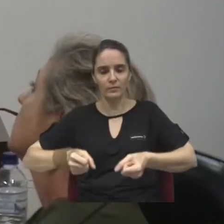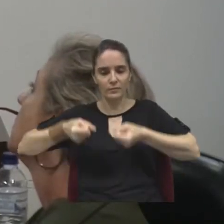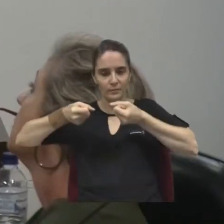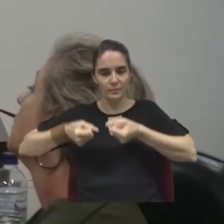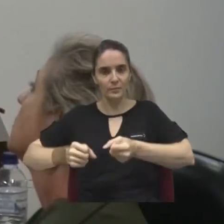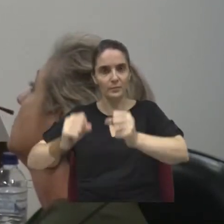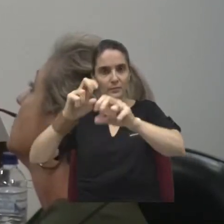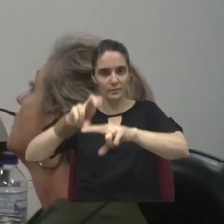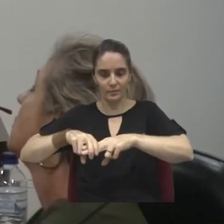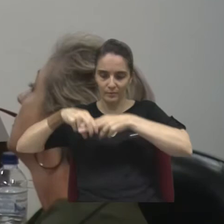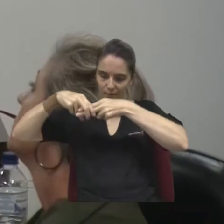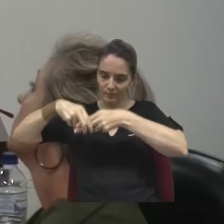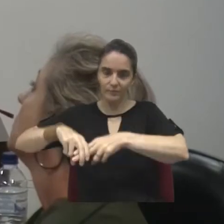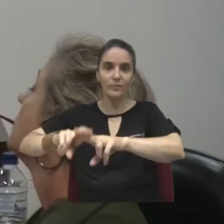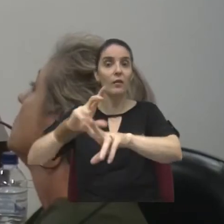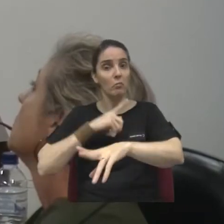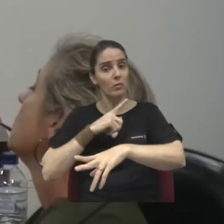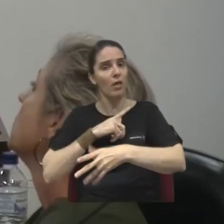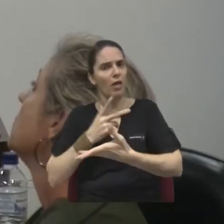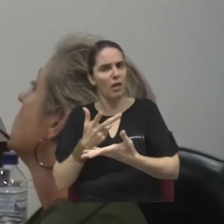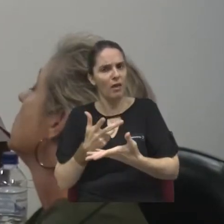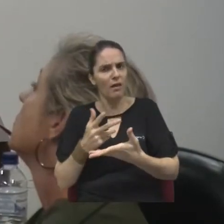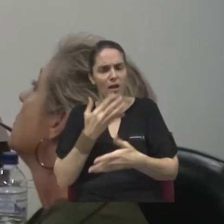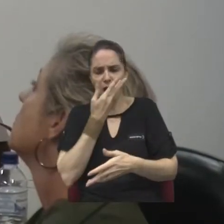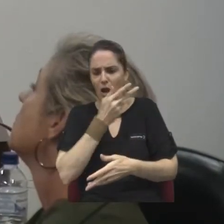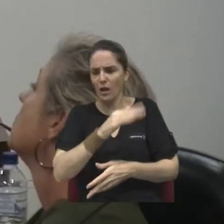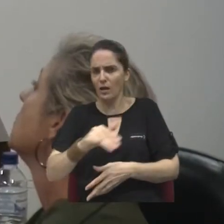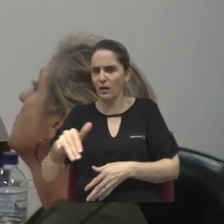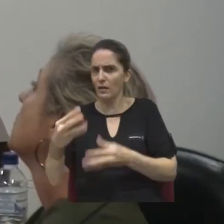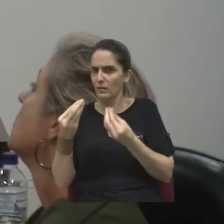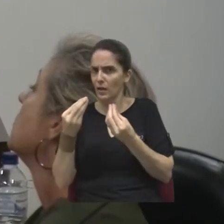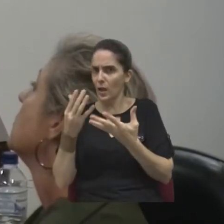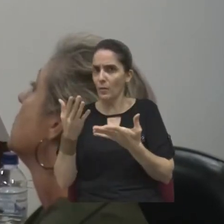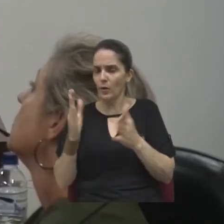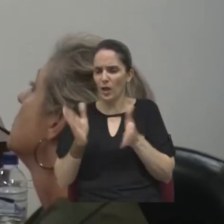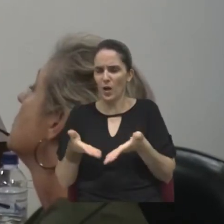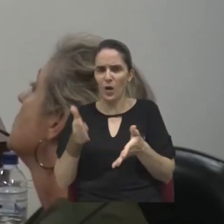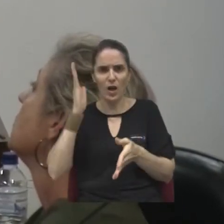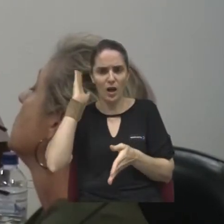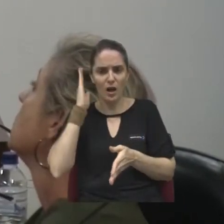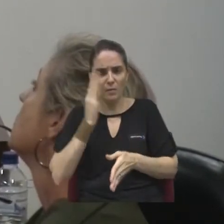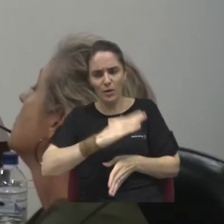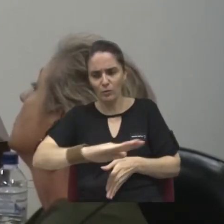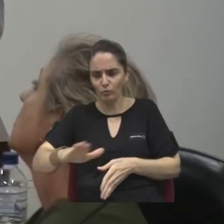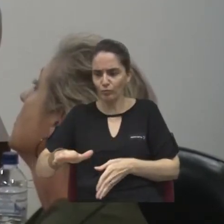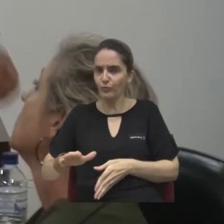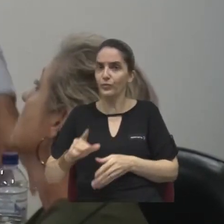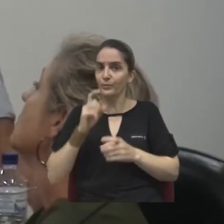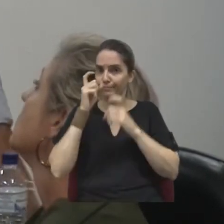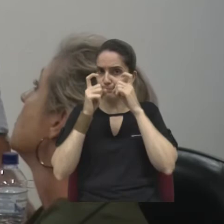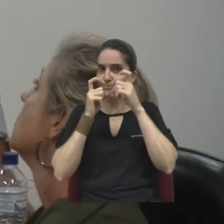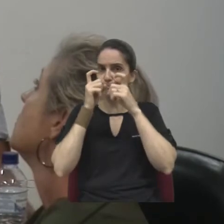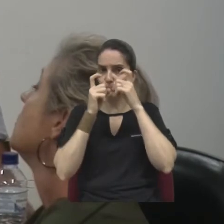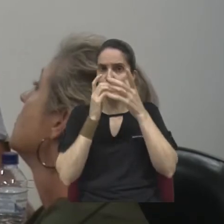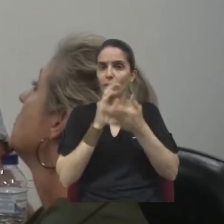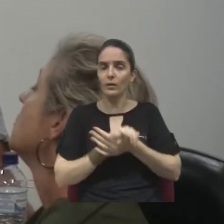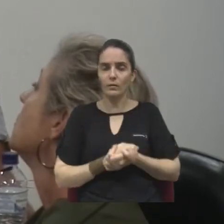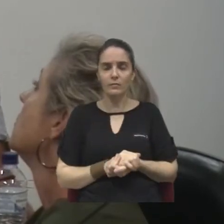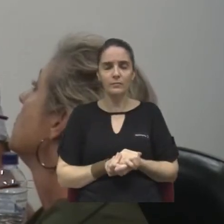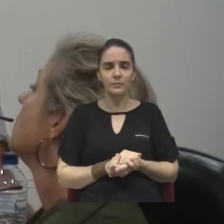famílias ali. Então me preocupa e me preocupa muito essa mudança. Eu quero agradecer à Comissão de